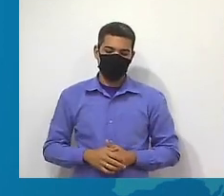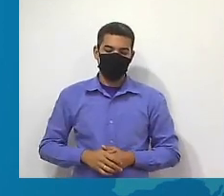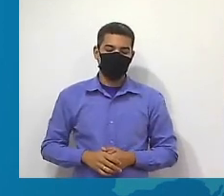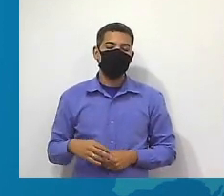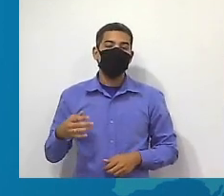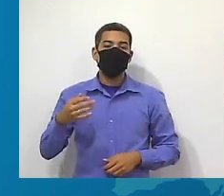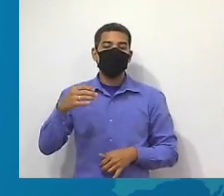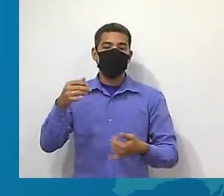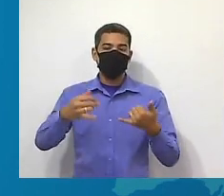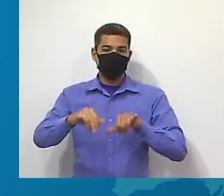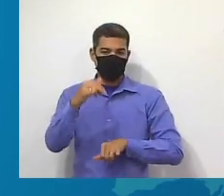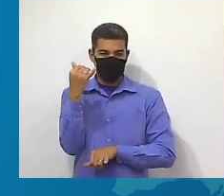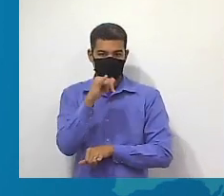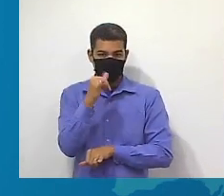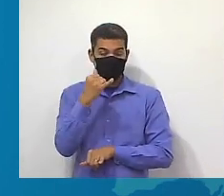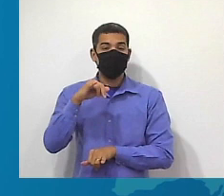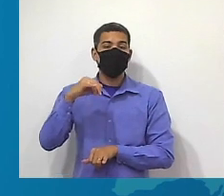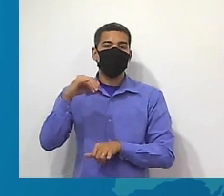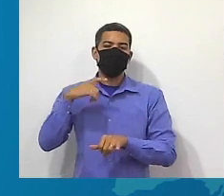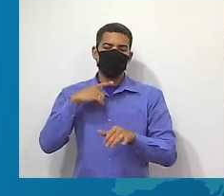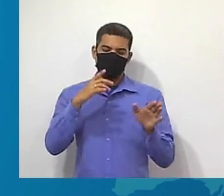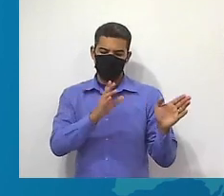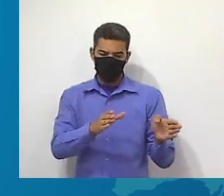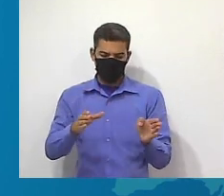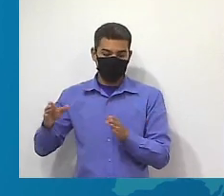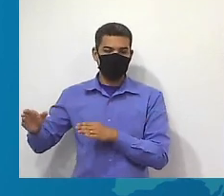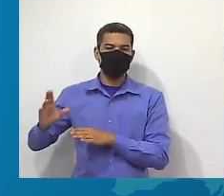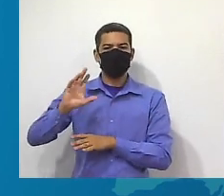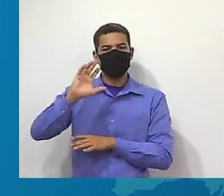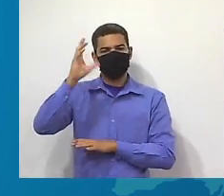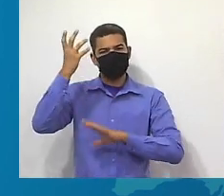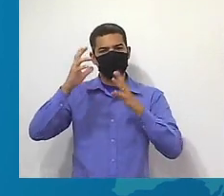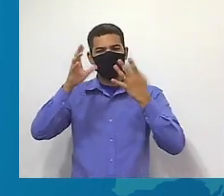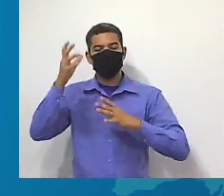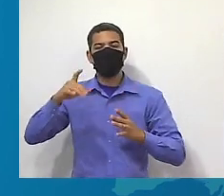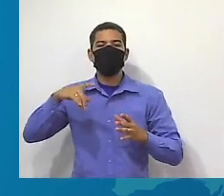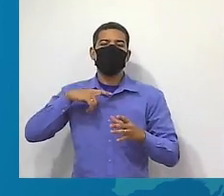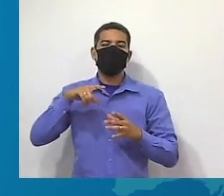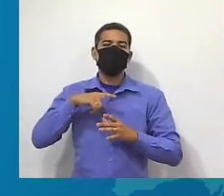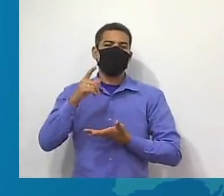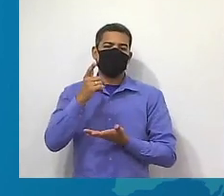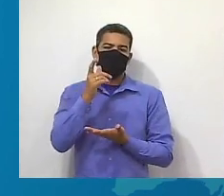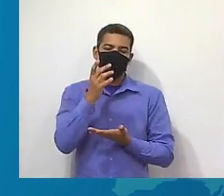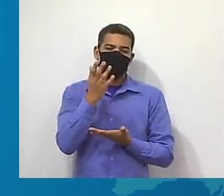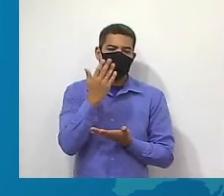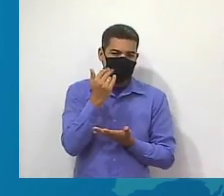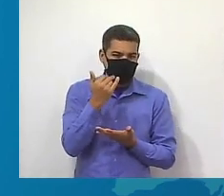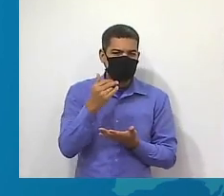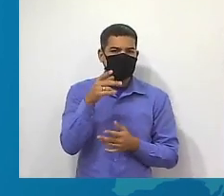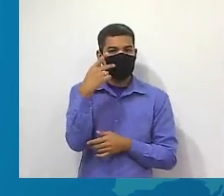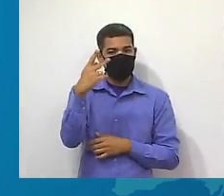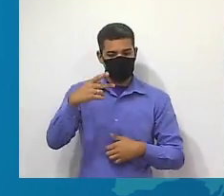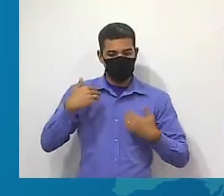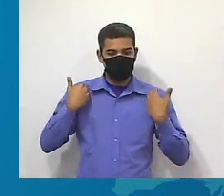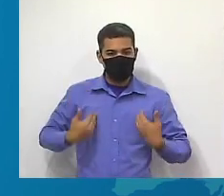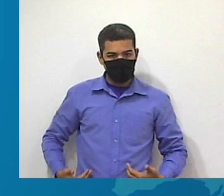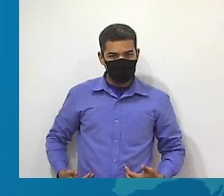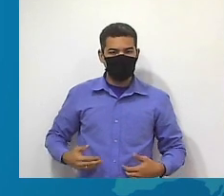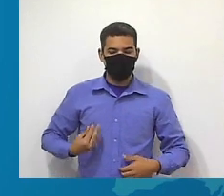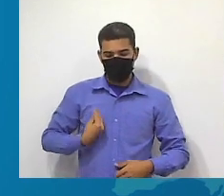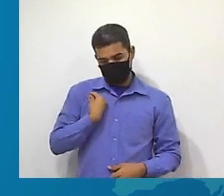sendo utilizada para fazer com que processos aconteçam. No caso dos alimentos, para que o seu corpo se mantenha